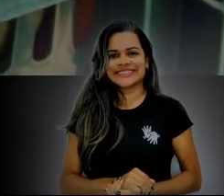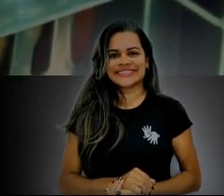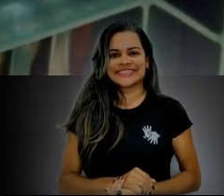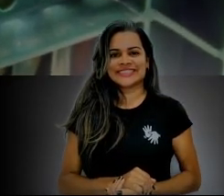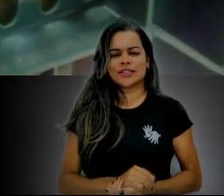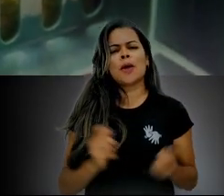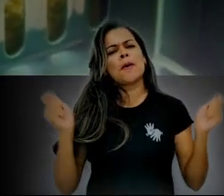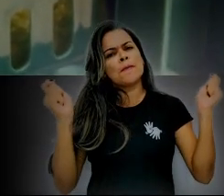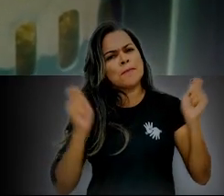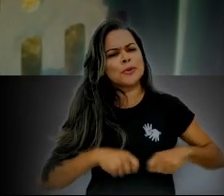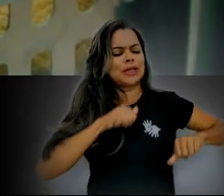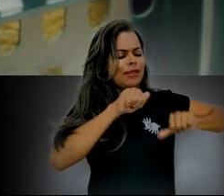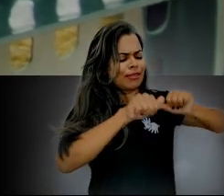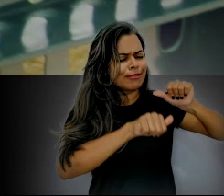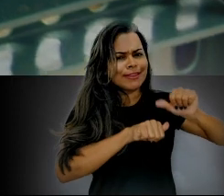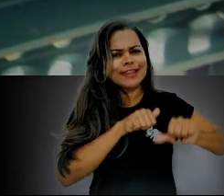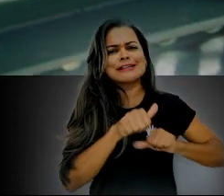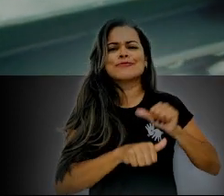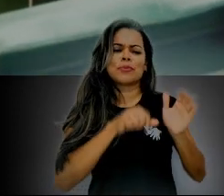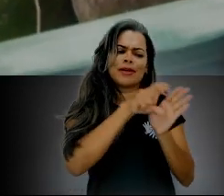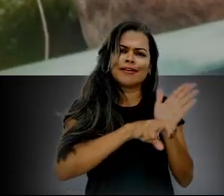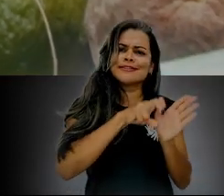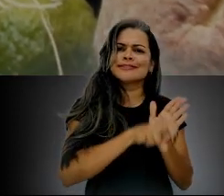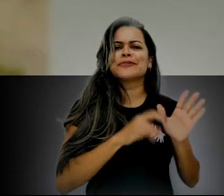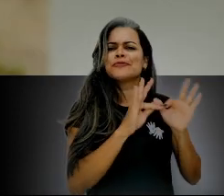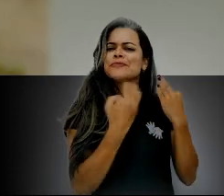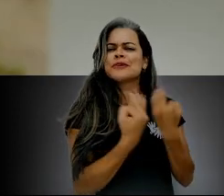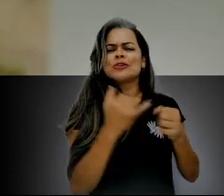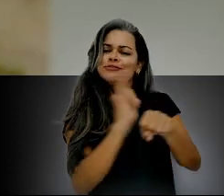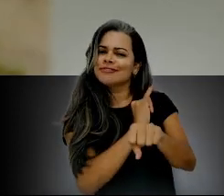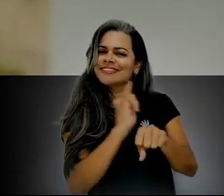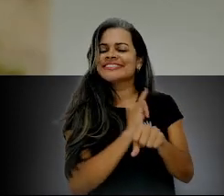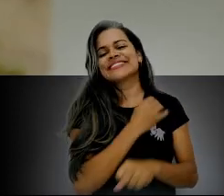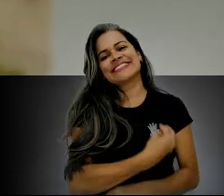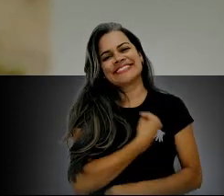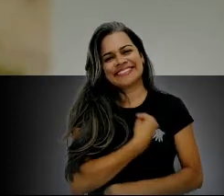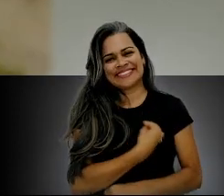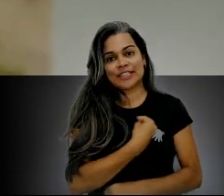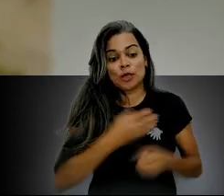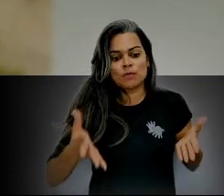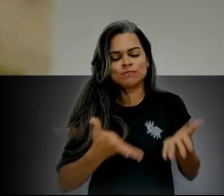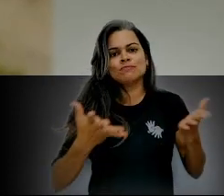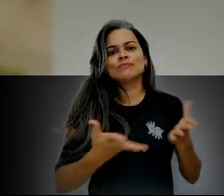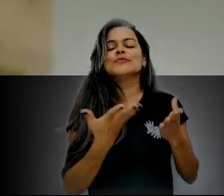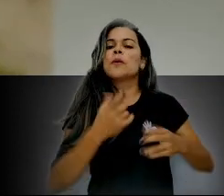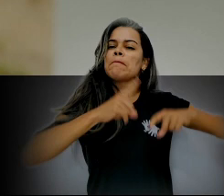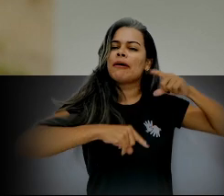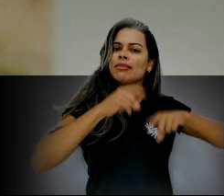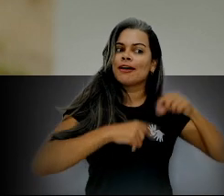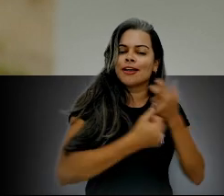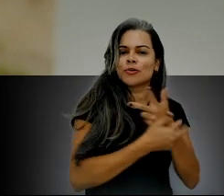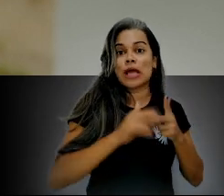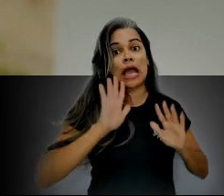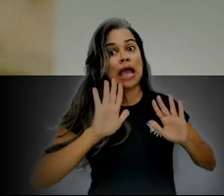o poder transformar o produto agricultura familiar é uma estratégia de sobrevivência né de implementação dos produtos